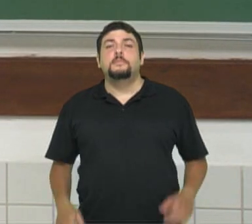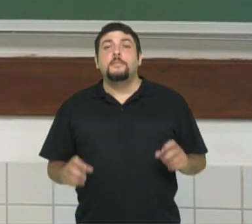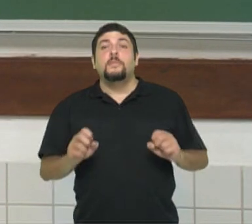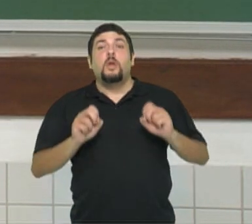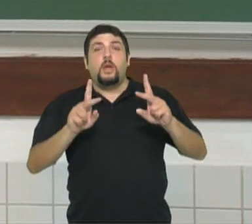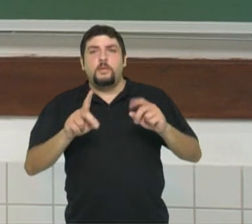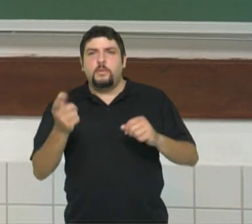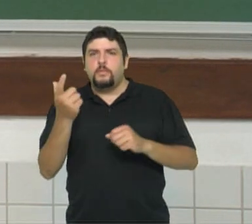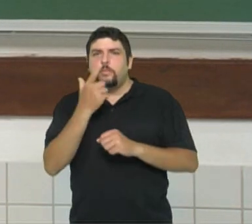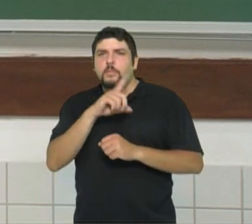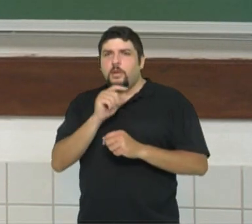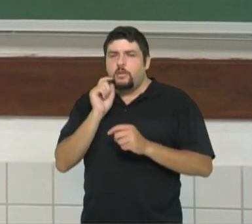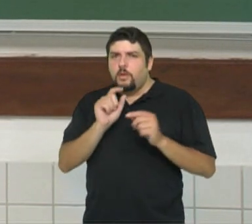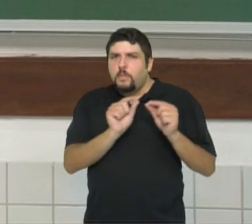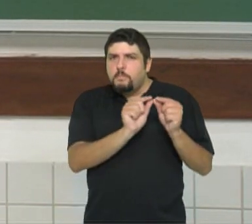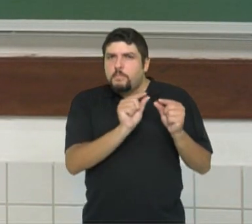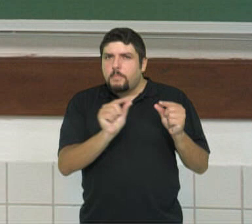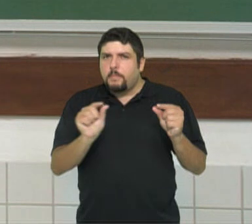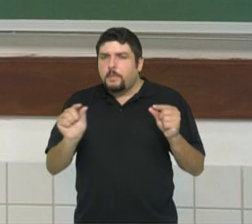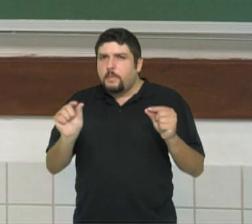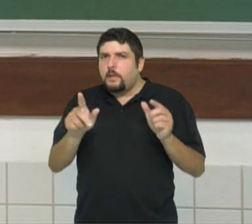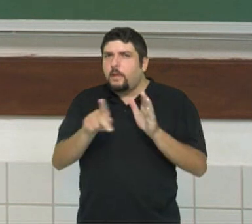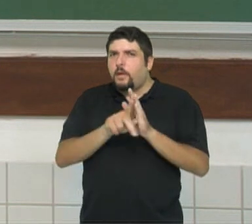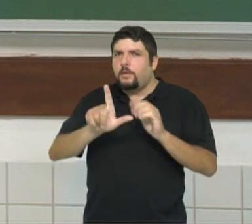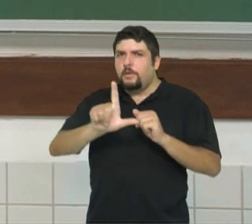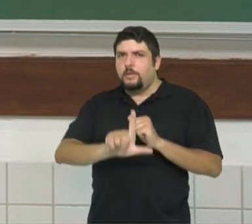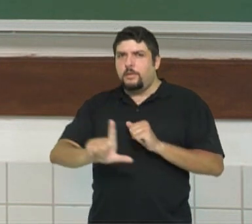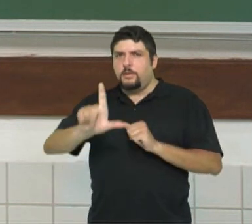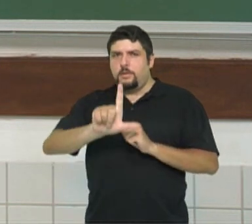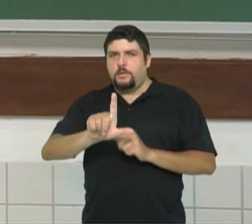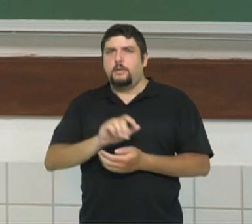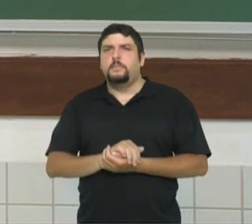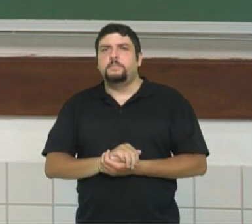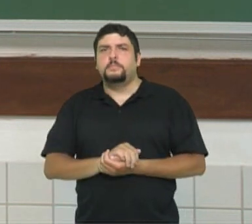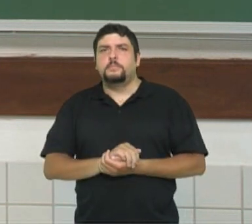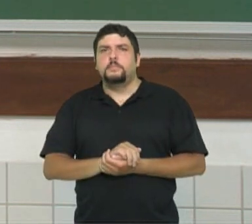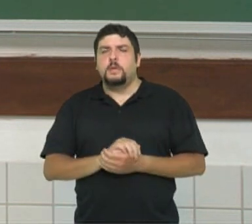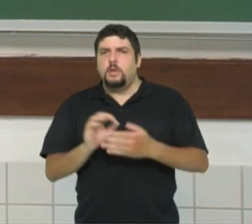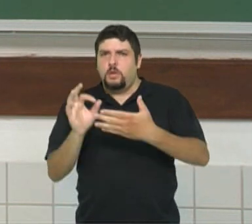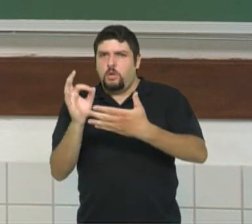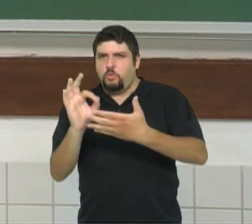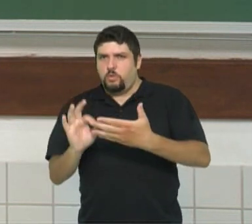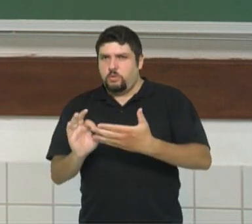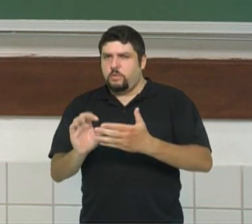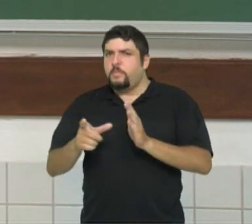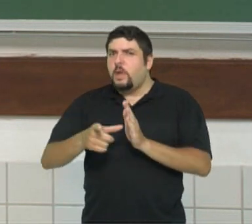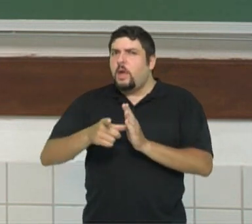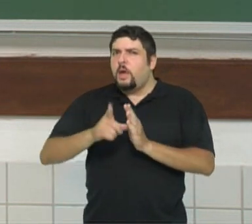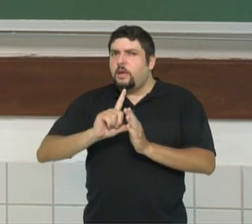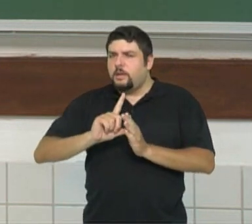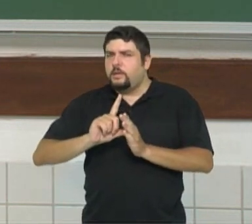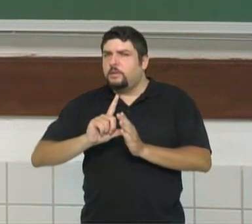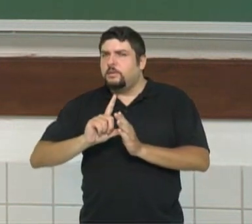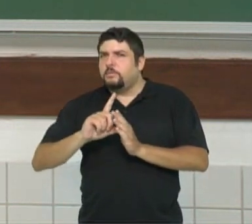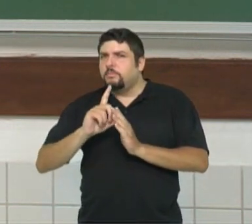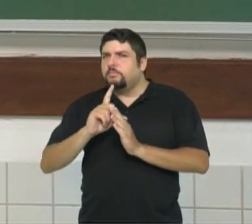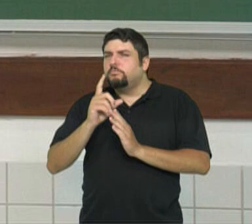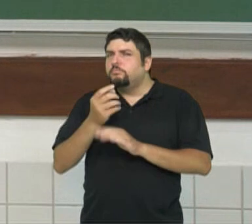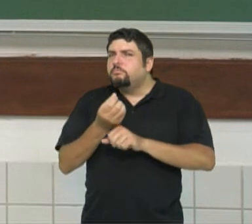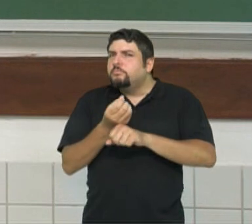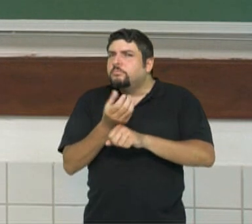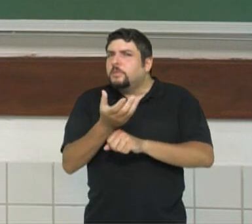Então, pessoal, conseguiram fazer a contagem das sílabas literárias? Antes de nós corrigirmos, eu quero fazer uma correção aqui, ó.